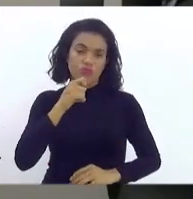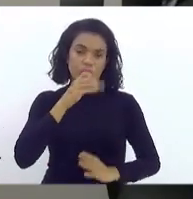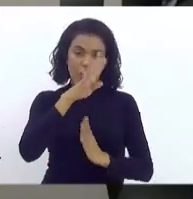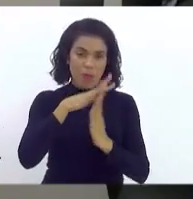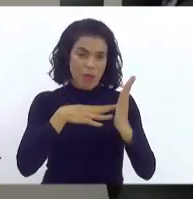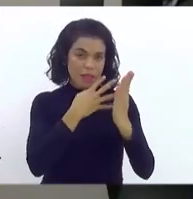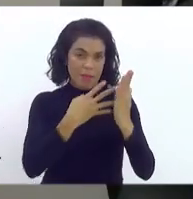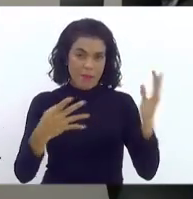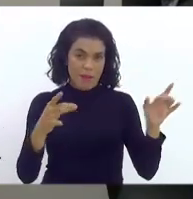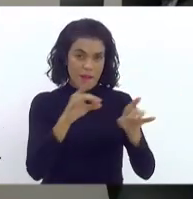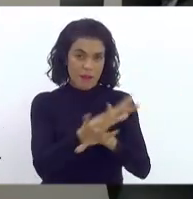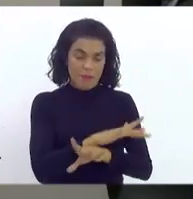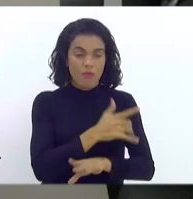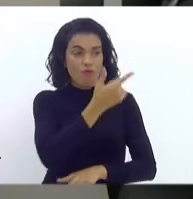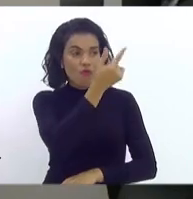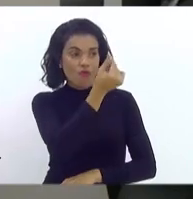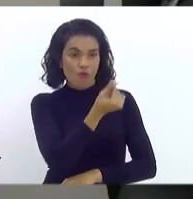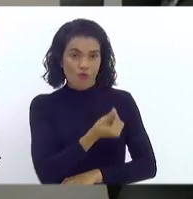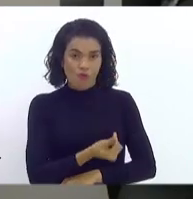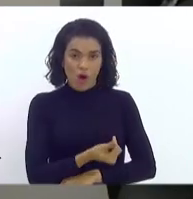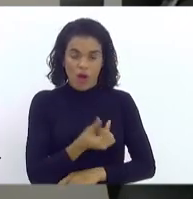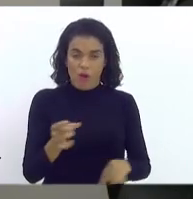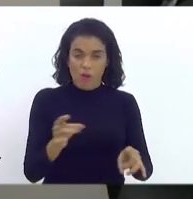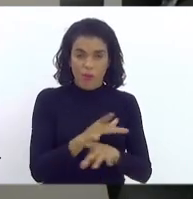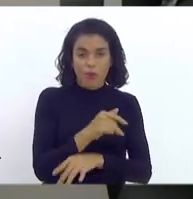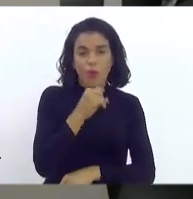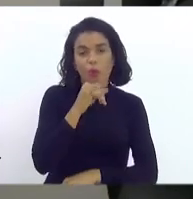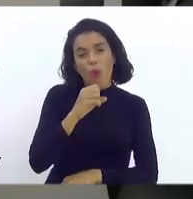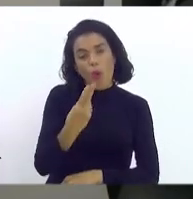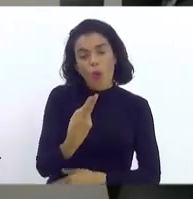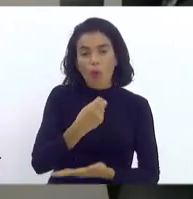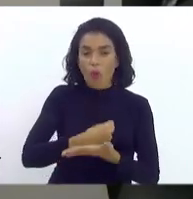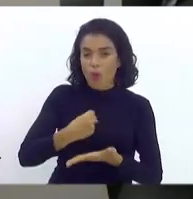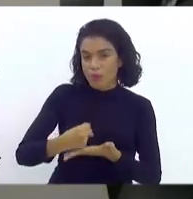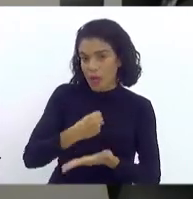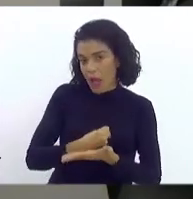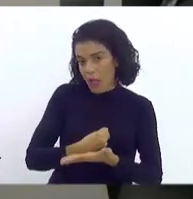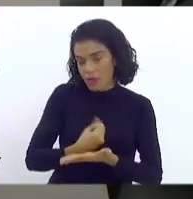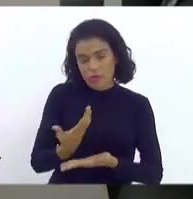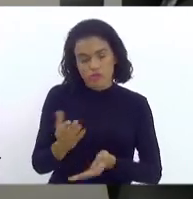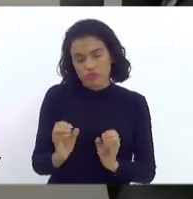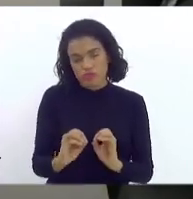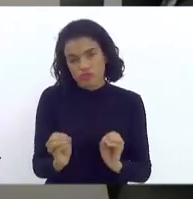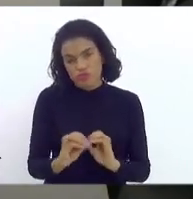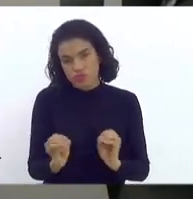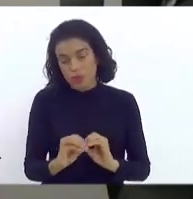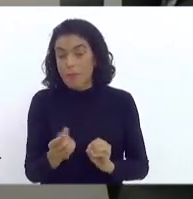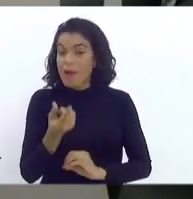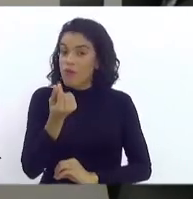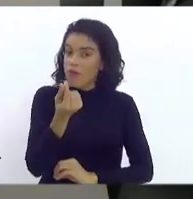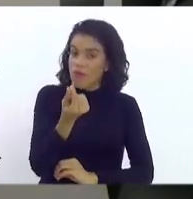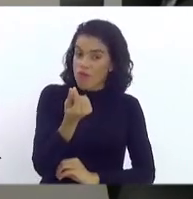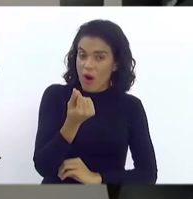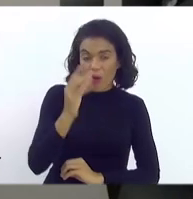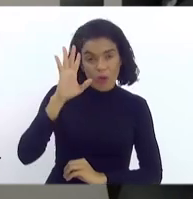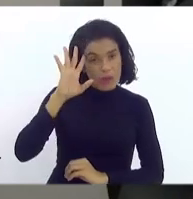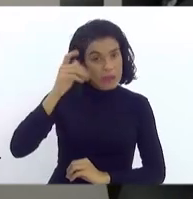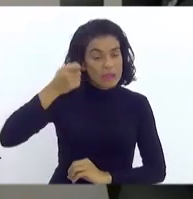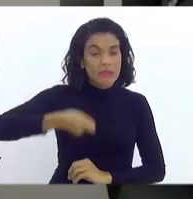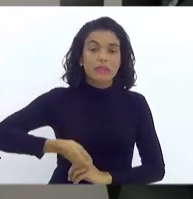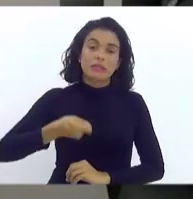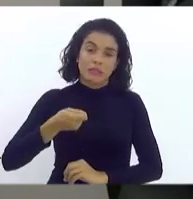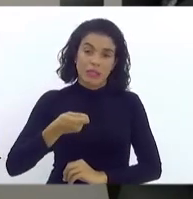Existe um contrato onde é dado um K em cima de um valor determinado pela companhia, como seria o